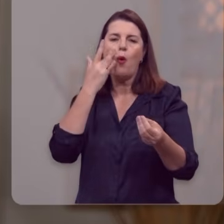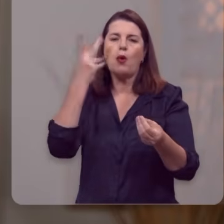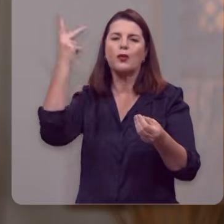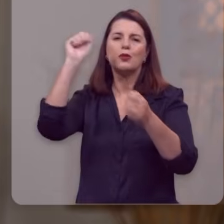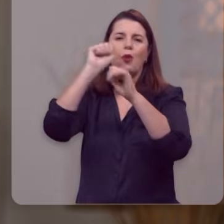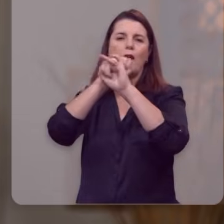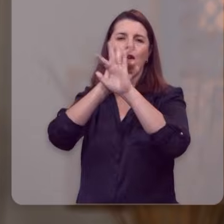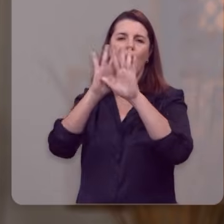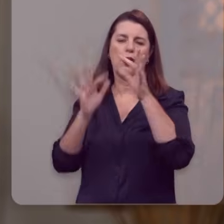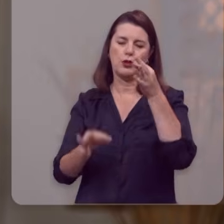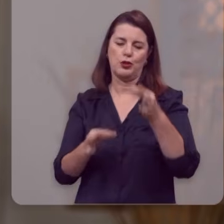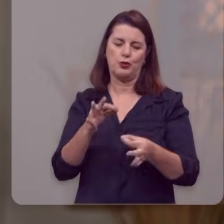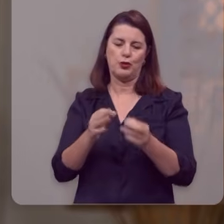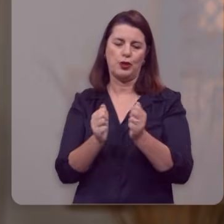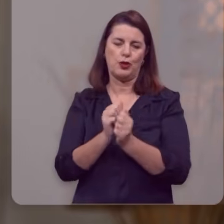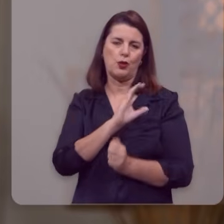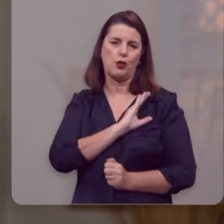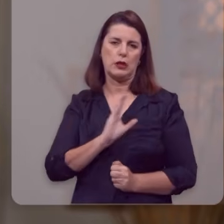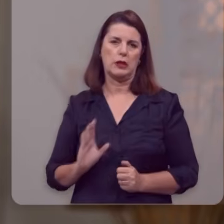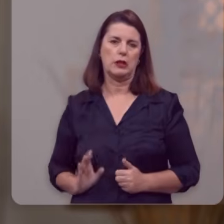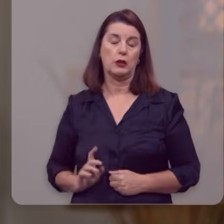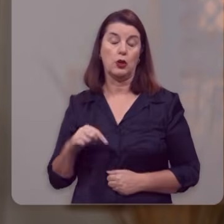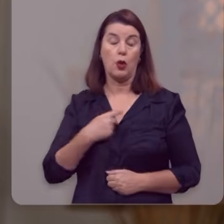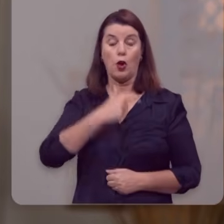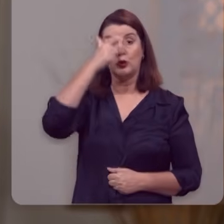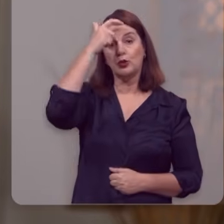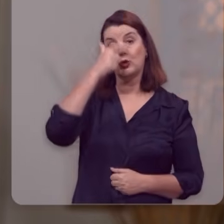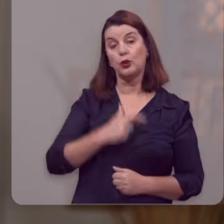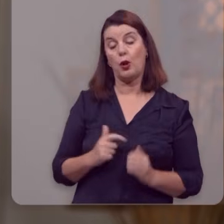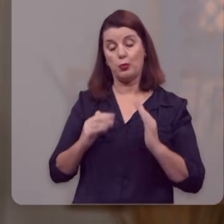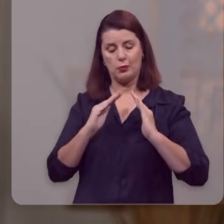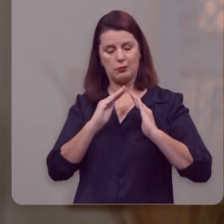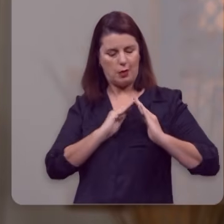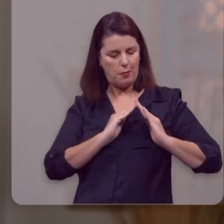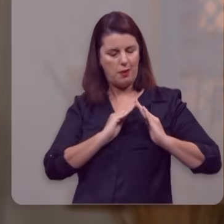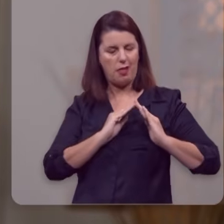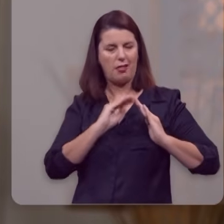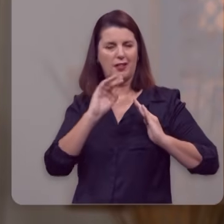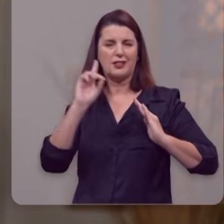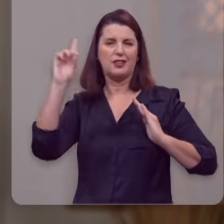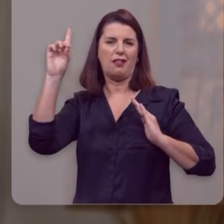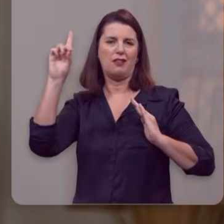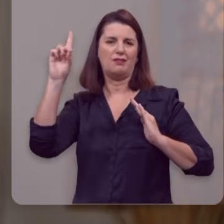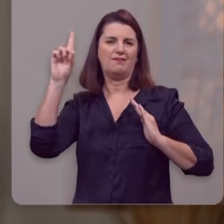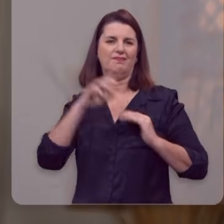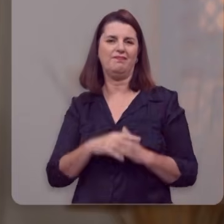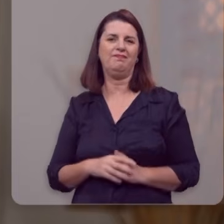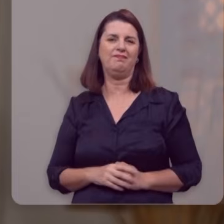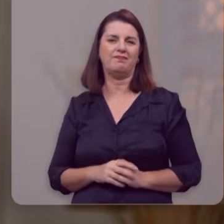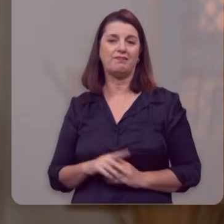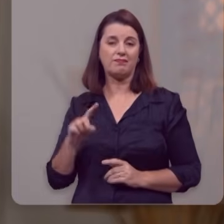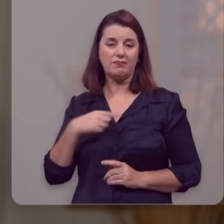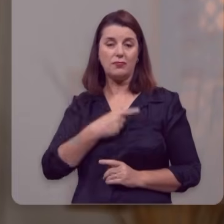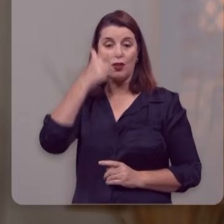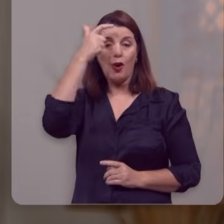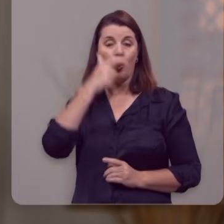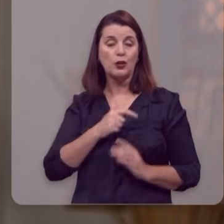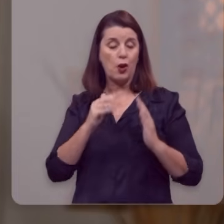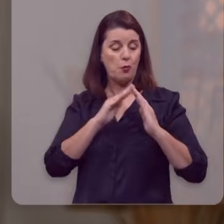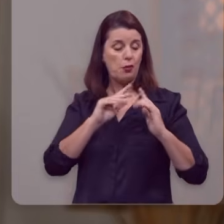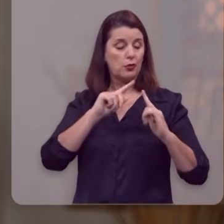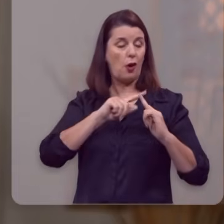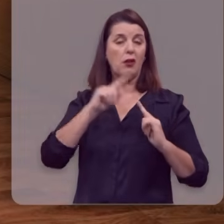glória, com a justiça de Cristo. Somos a morada de Deus, somos o santuário de